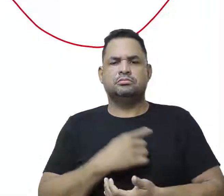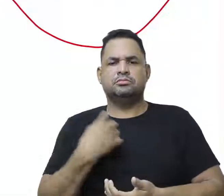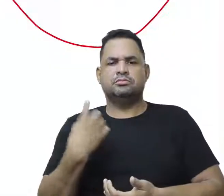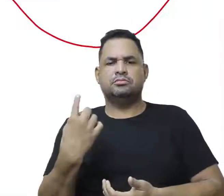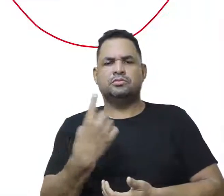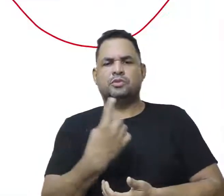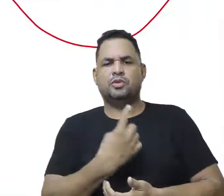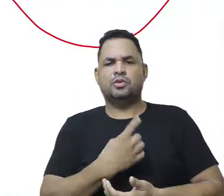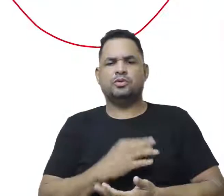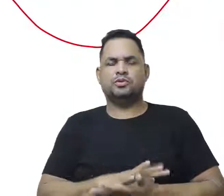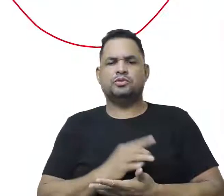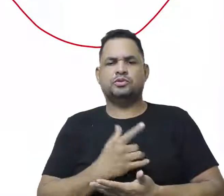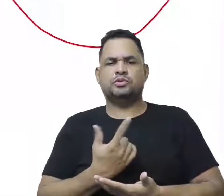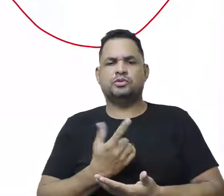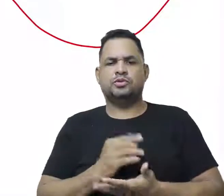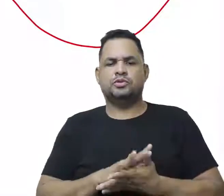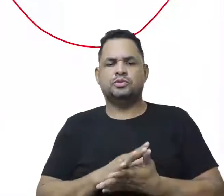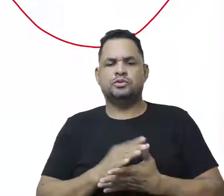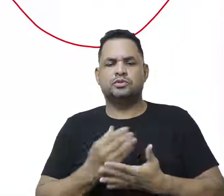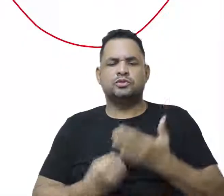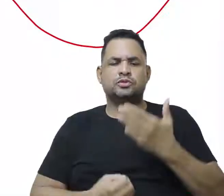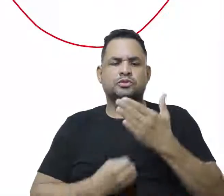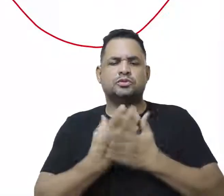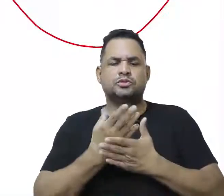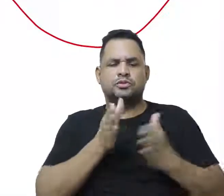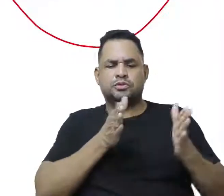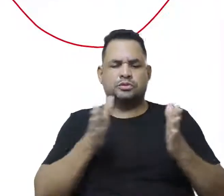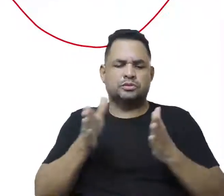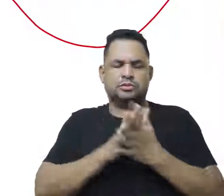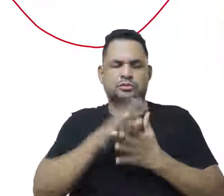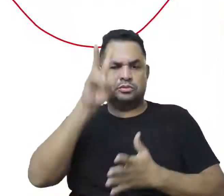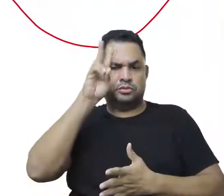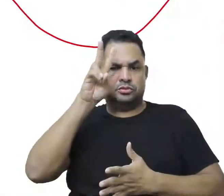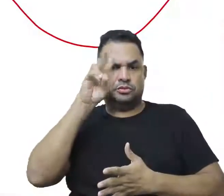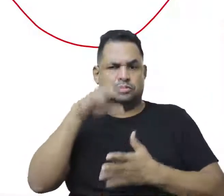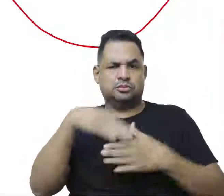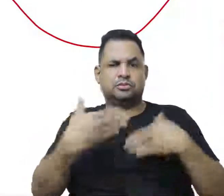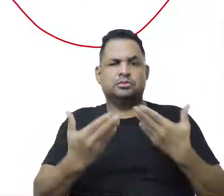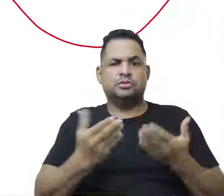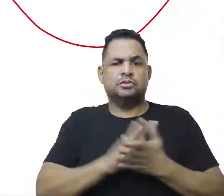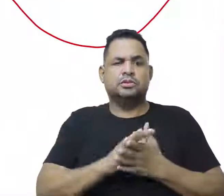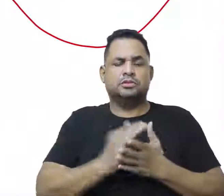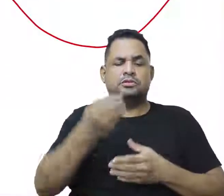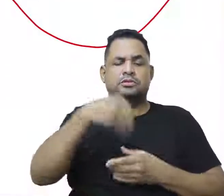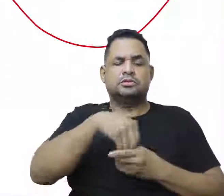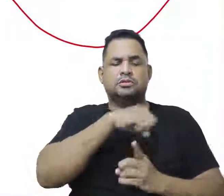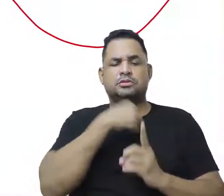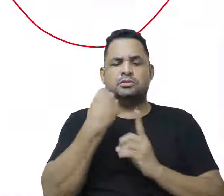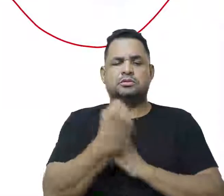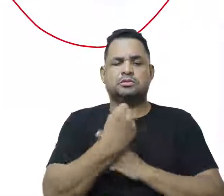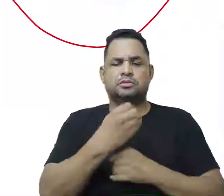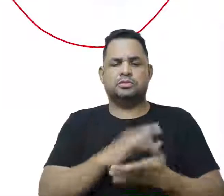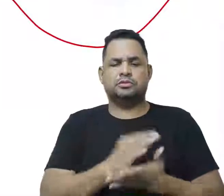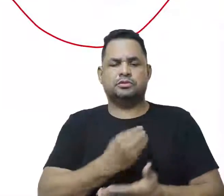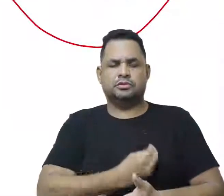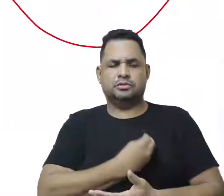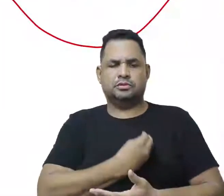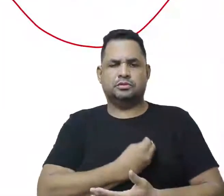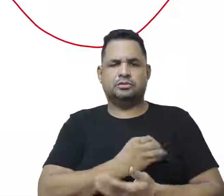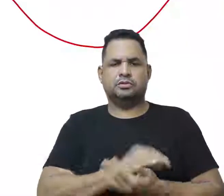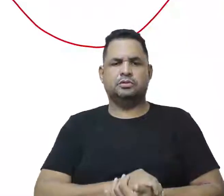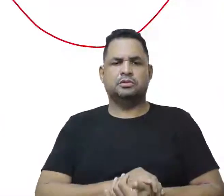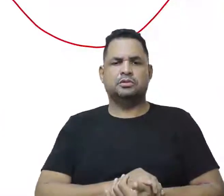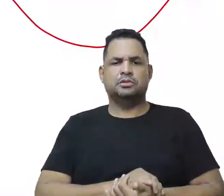é produto desse tempo a gente é produto desse período histórico a gente é produto dessa sociedade da qual a gente faz parte